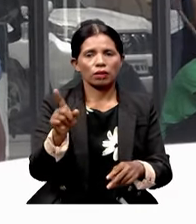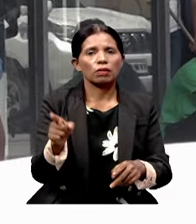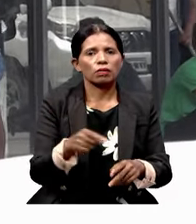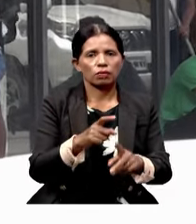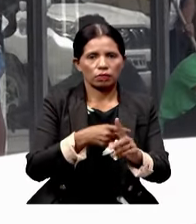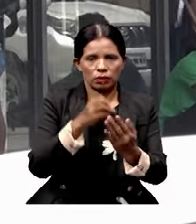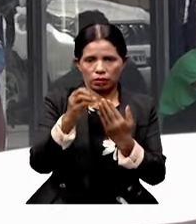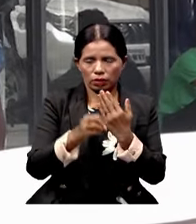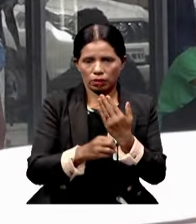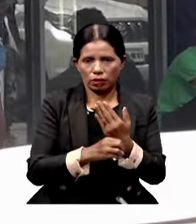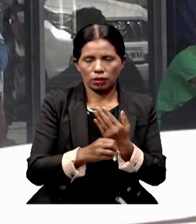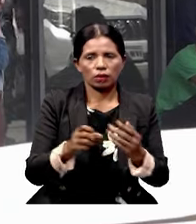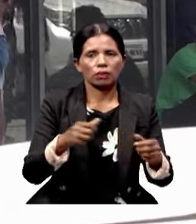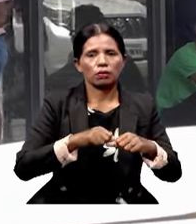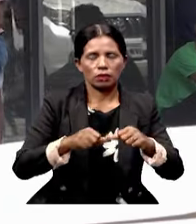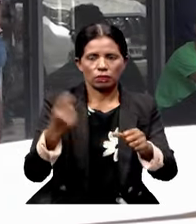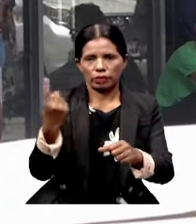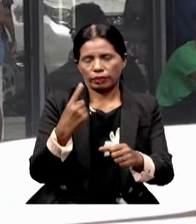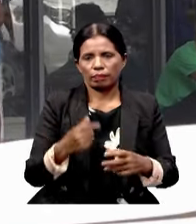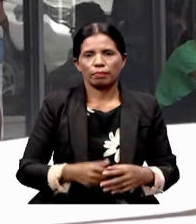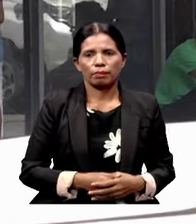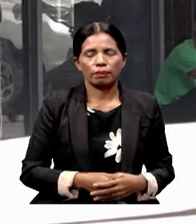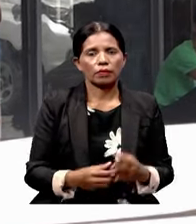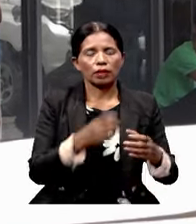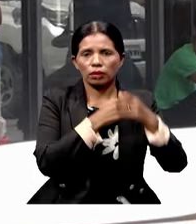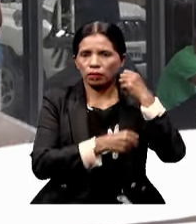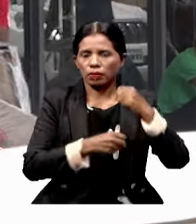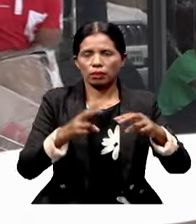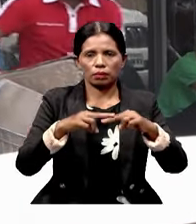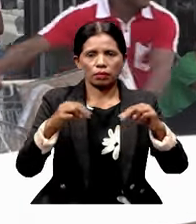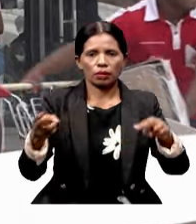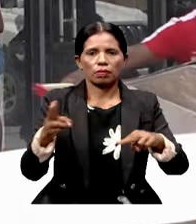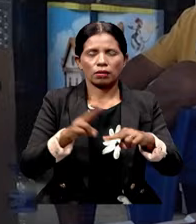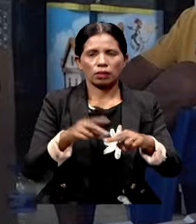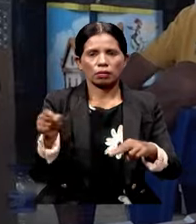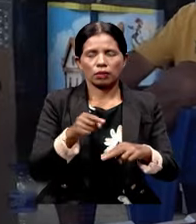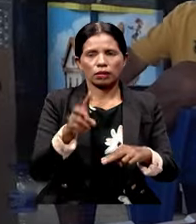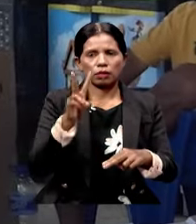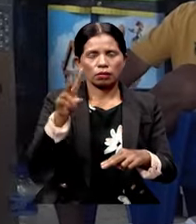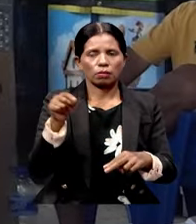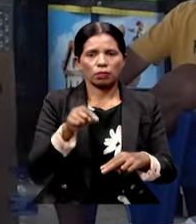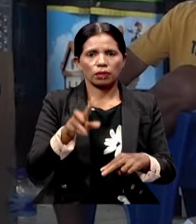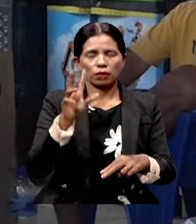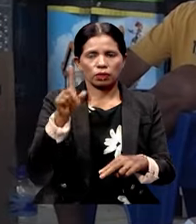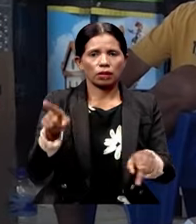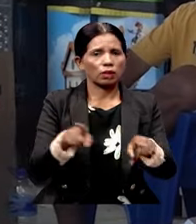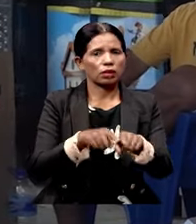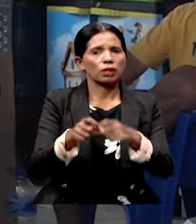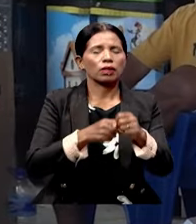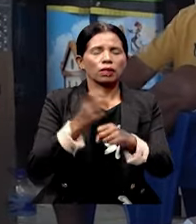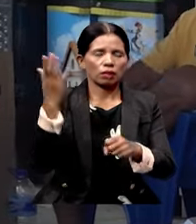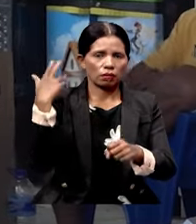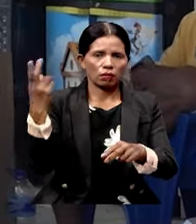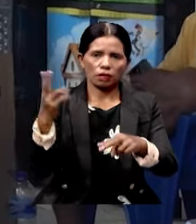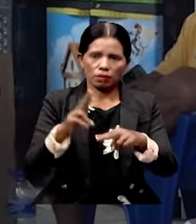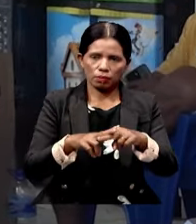setembro preso continua mantein. Susubeng no manutolung aumenta porcento 2.7 compara ho tinang kotuk no aumenta